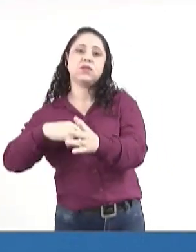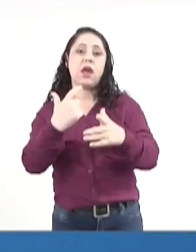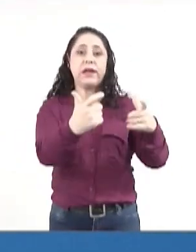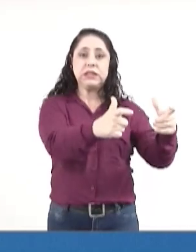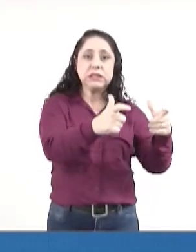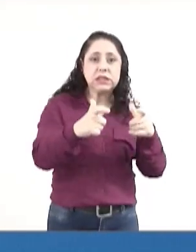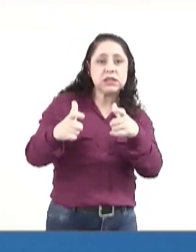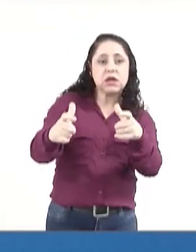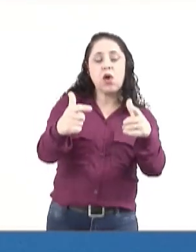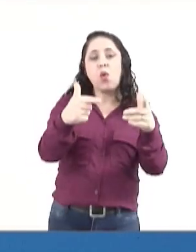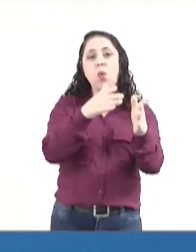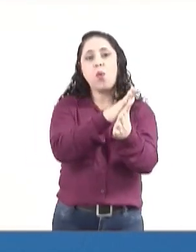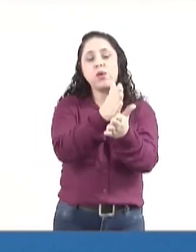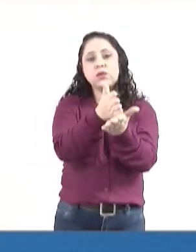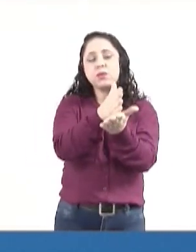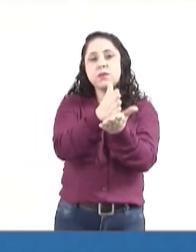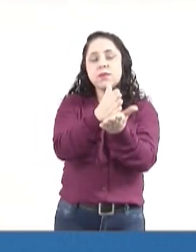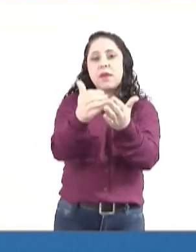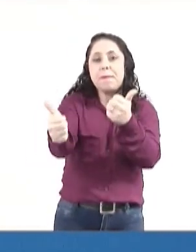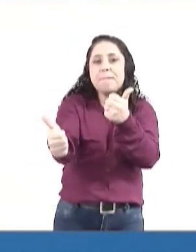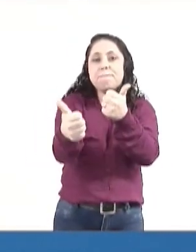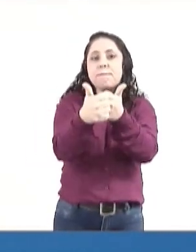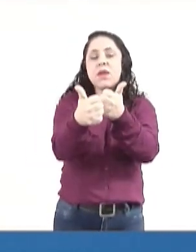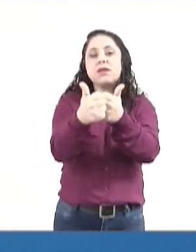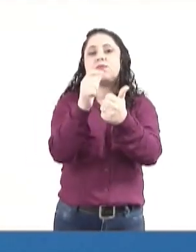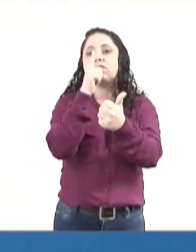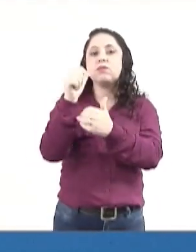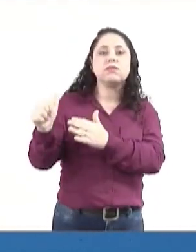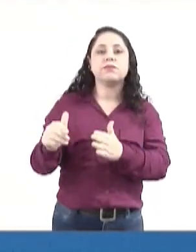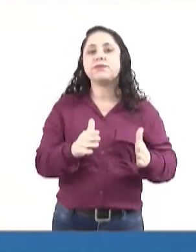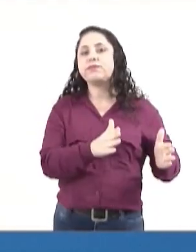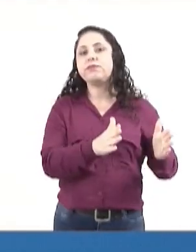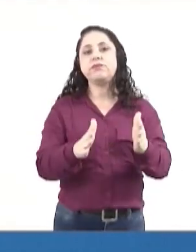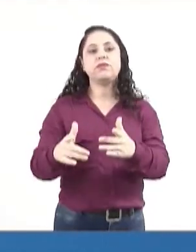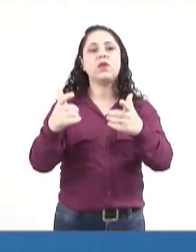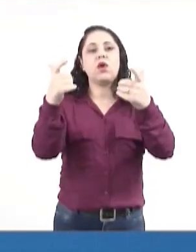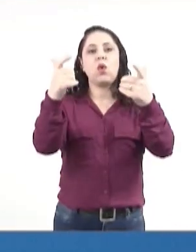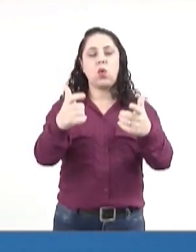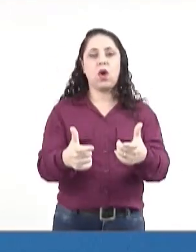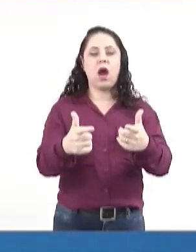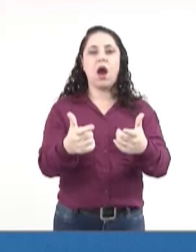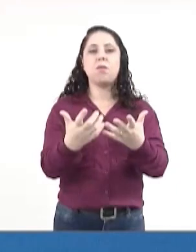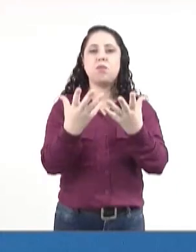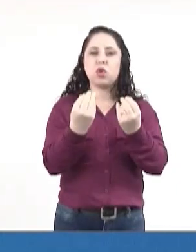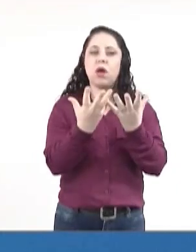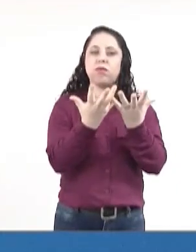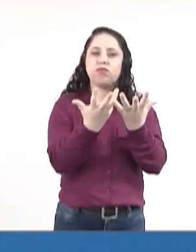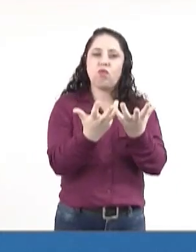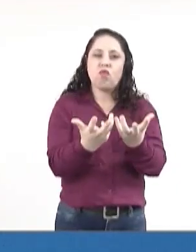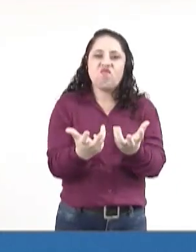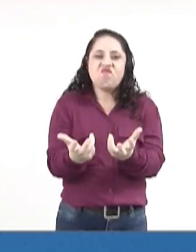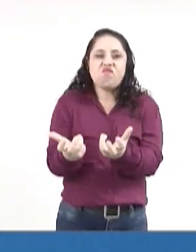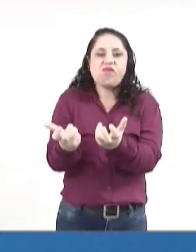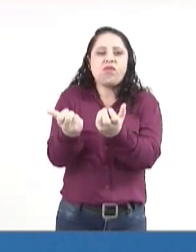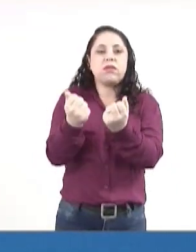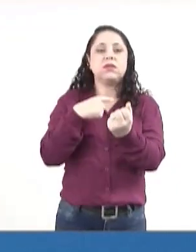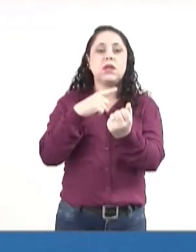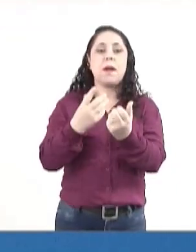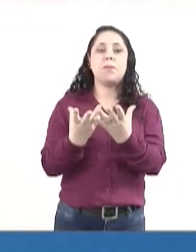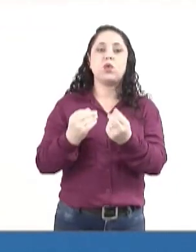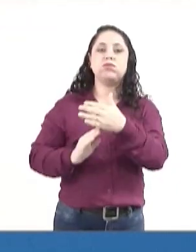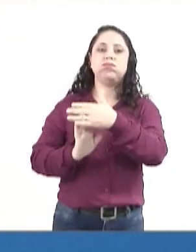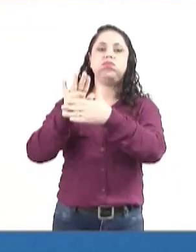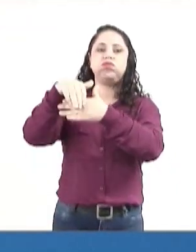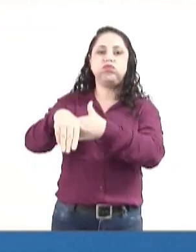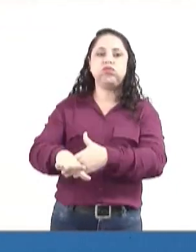encontram localizadas nas duas margens do curso d'água, que surge em área brejosa, onde existem várias